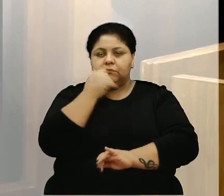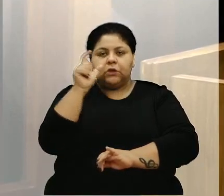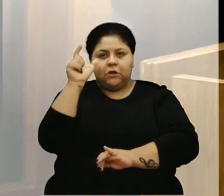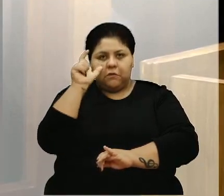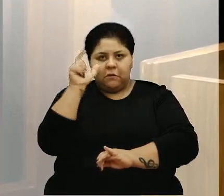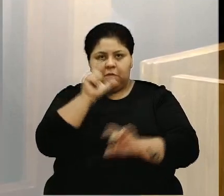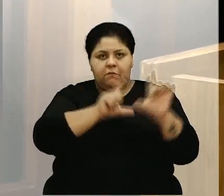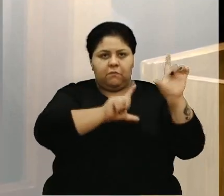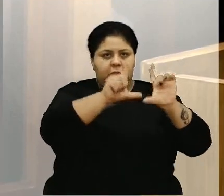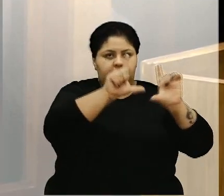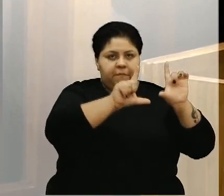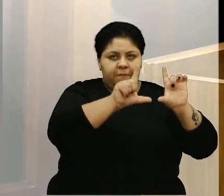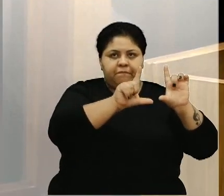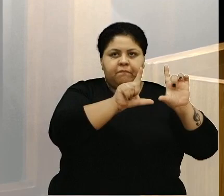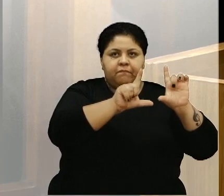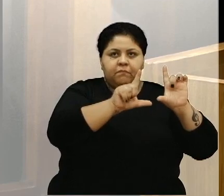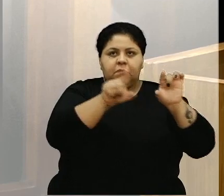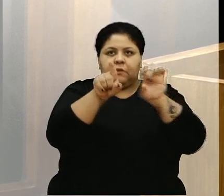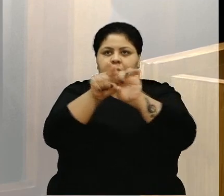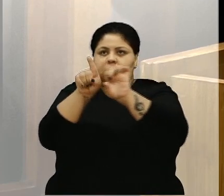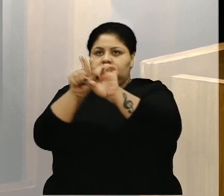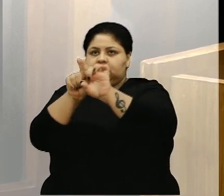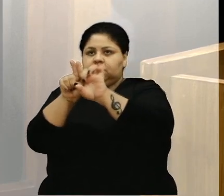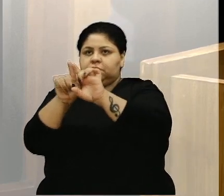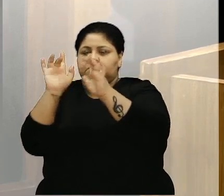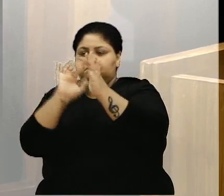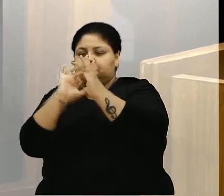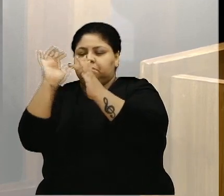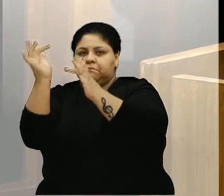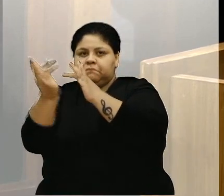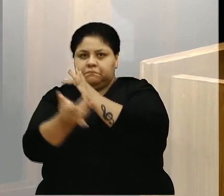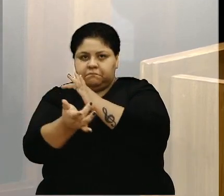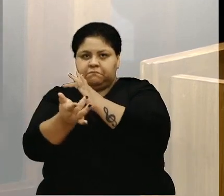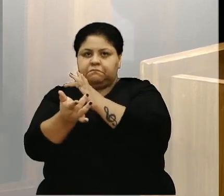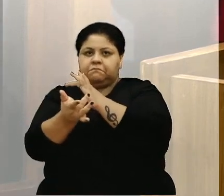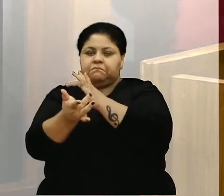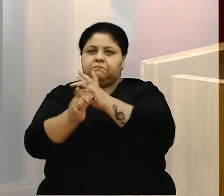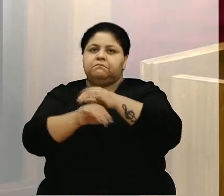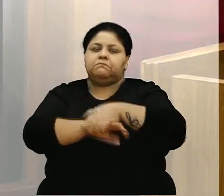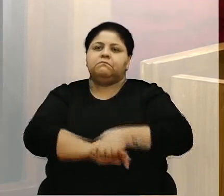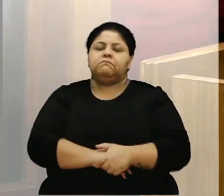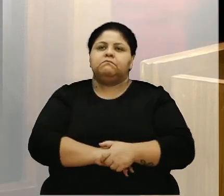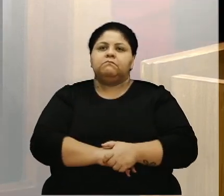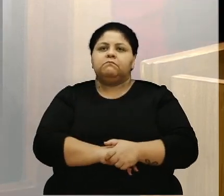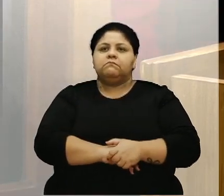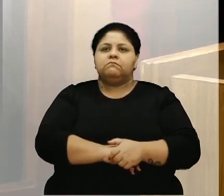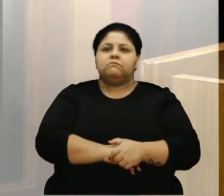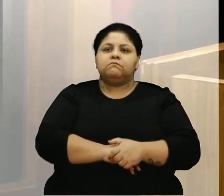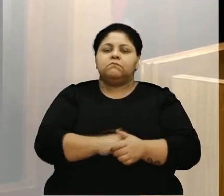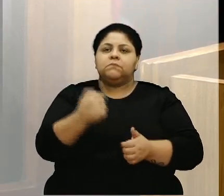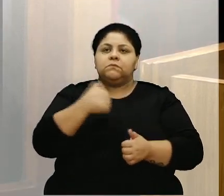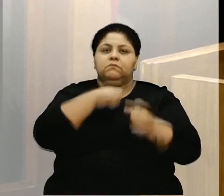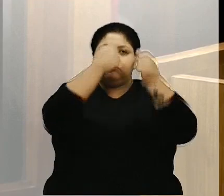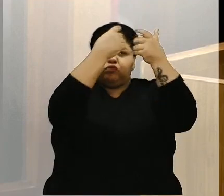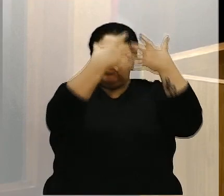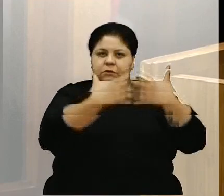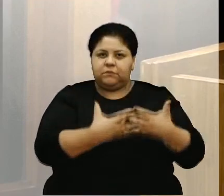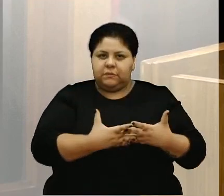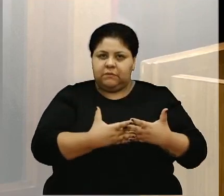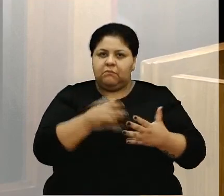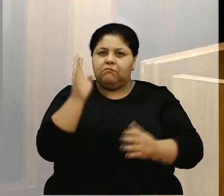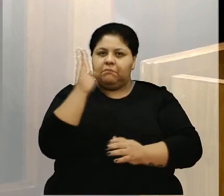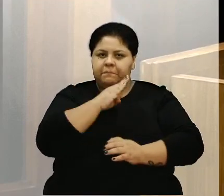TV da Câmara aí, você também que está nos assistindo aí da rede social. Eu vou relatar em poucas palavras